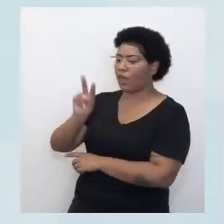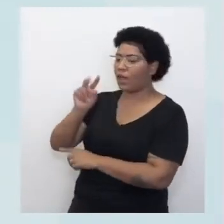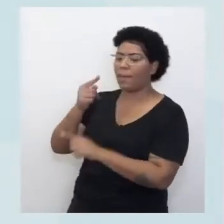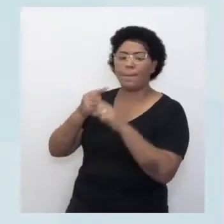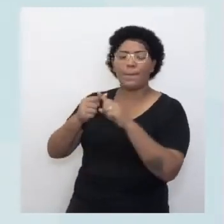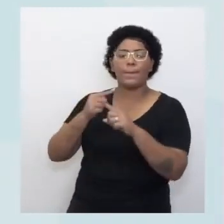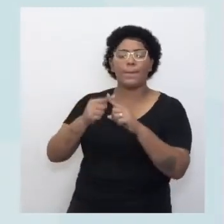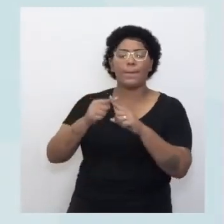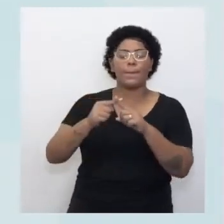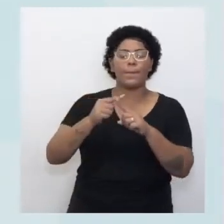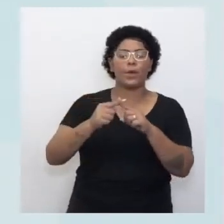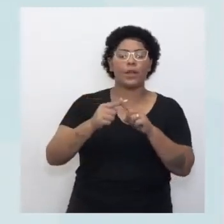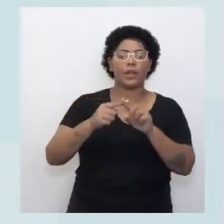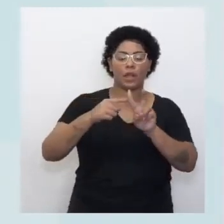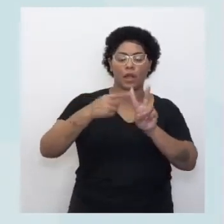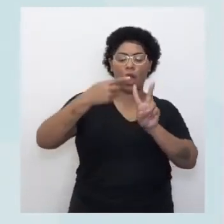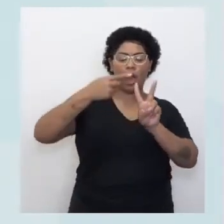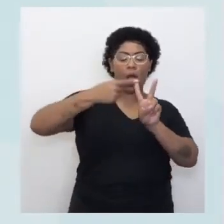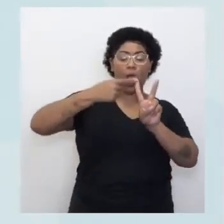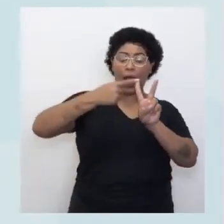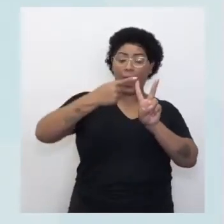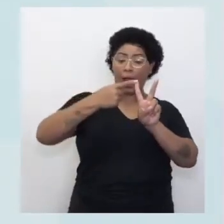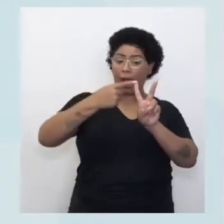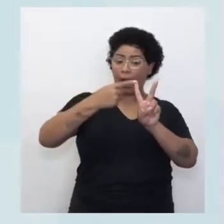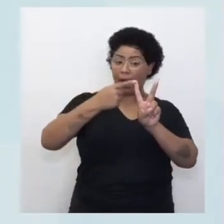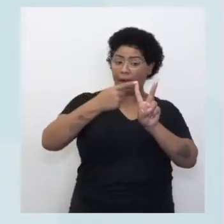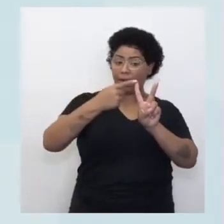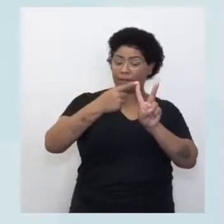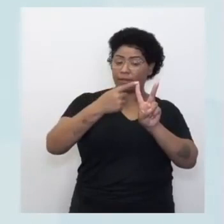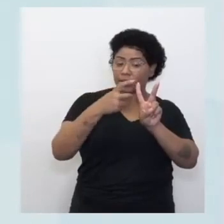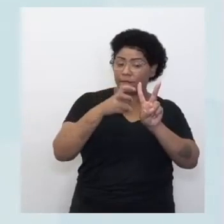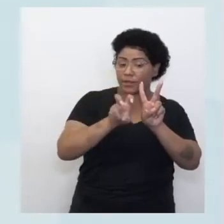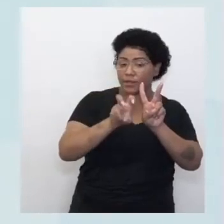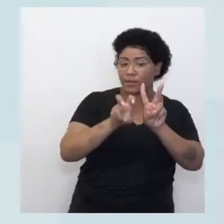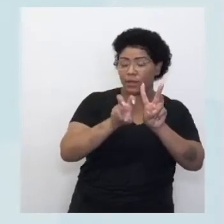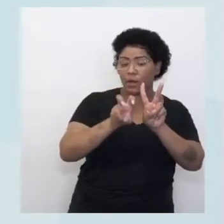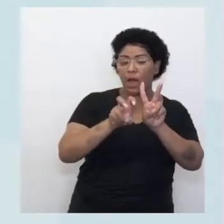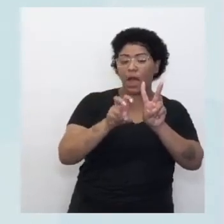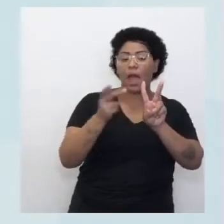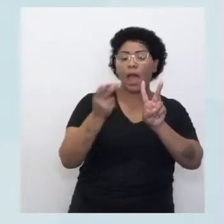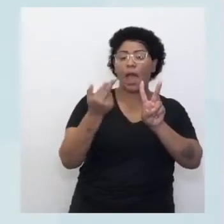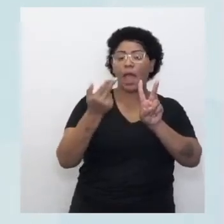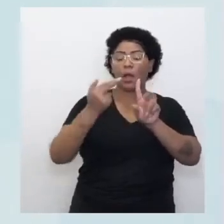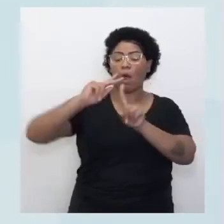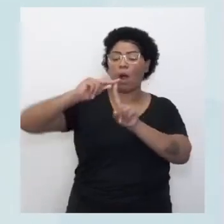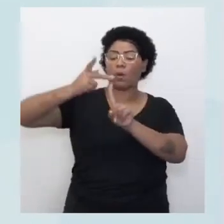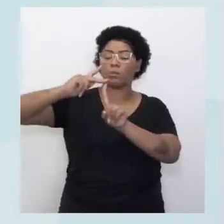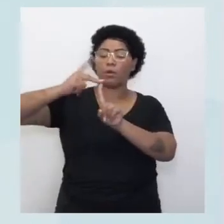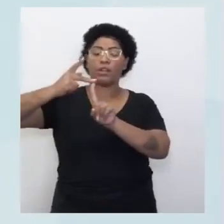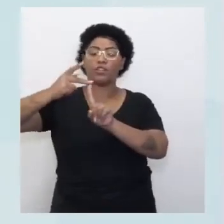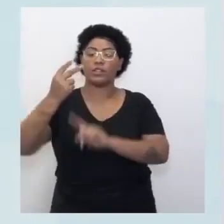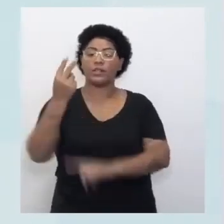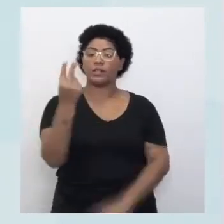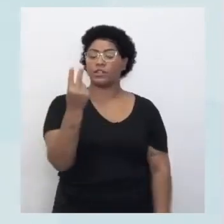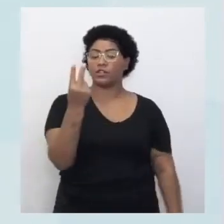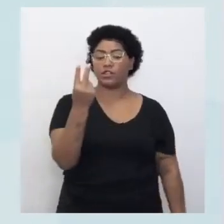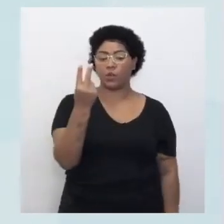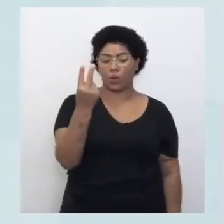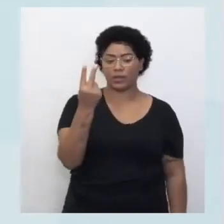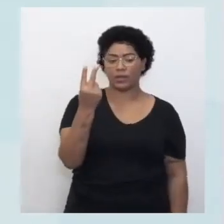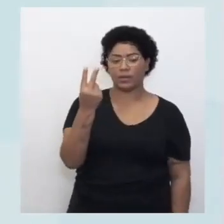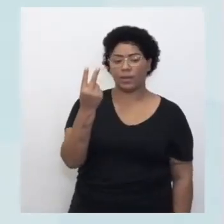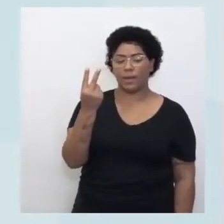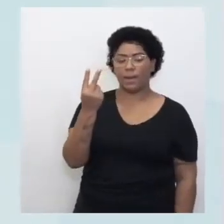da raiz, que é 2, que não aparece, é igual ao expoente do 5. Então, eu